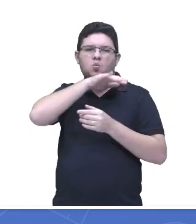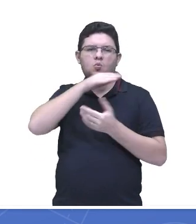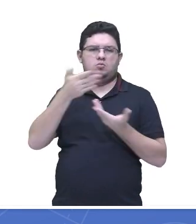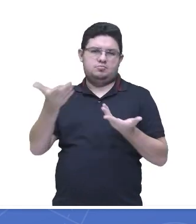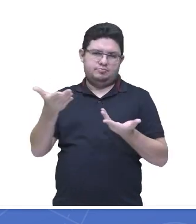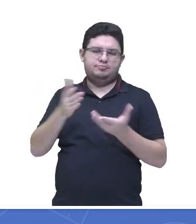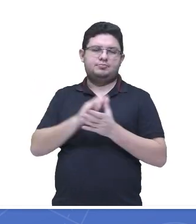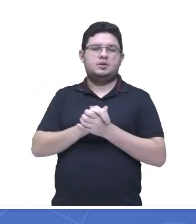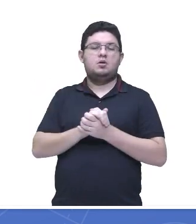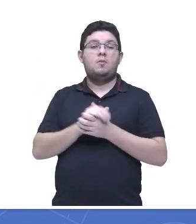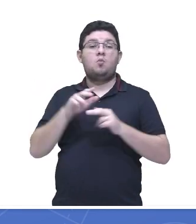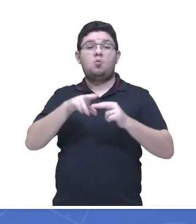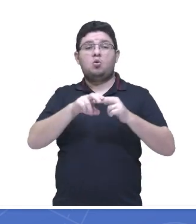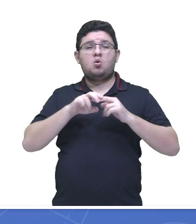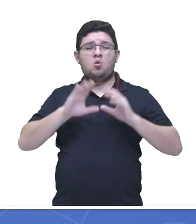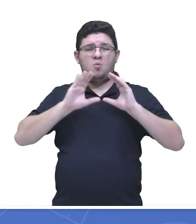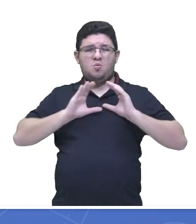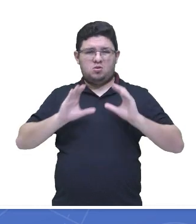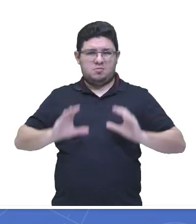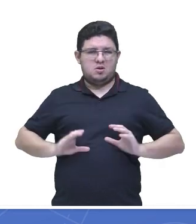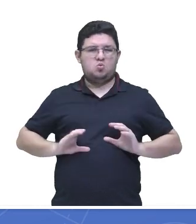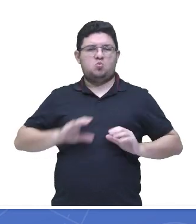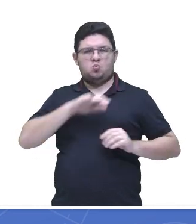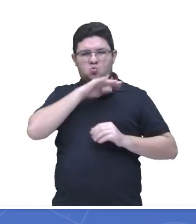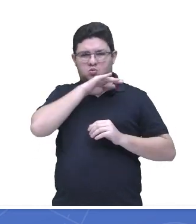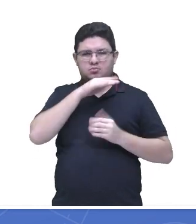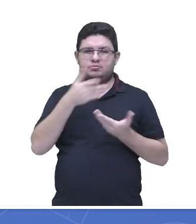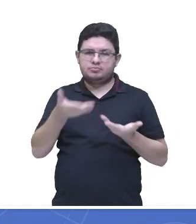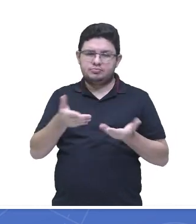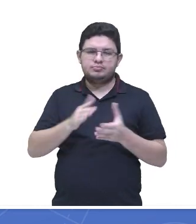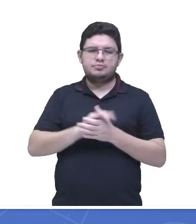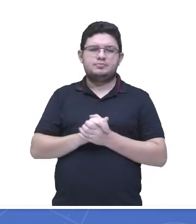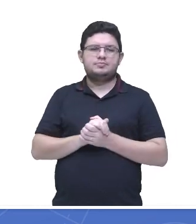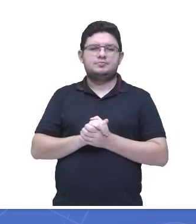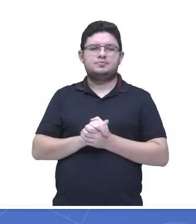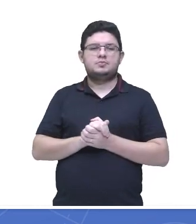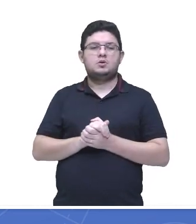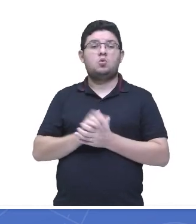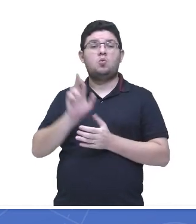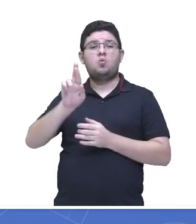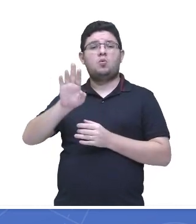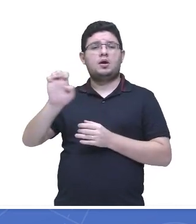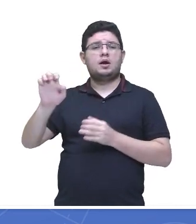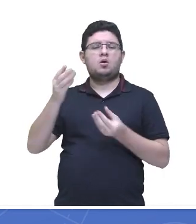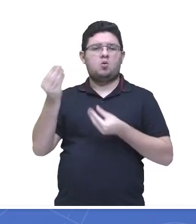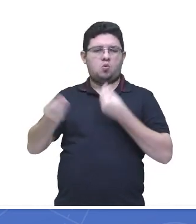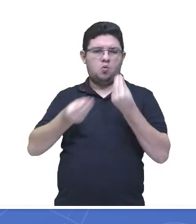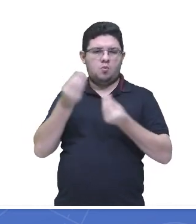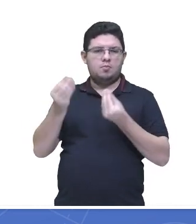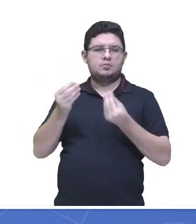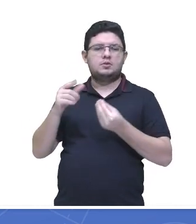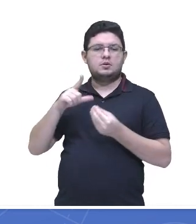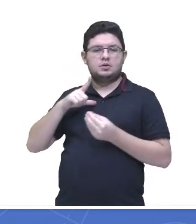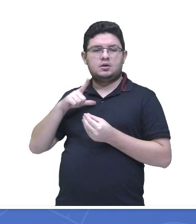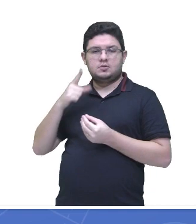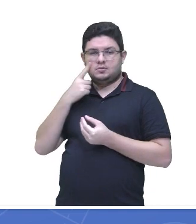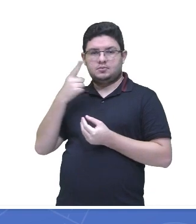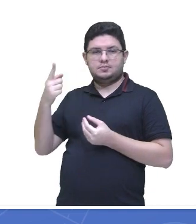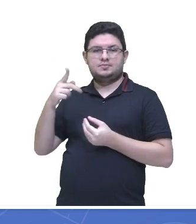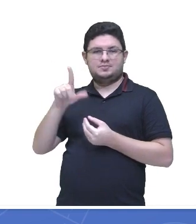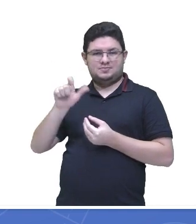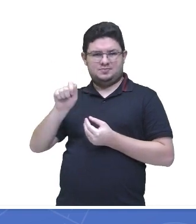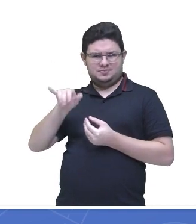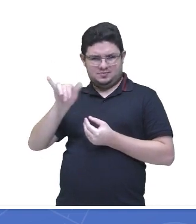mau comportamento. O que é fazer novamente, eu tenho o exemplo aqui do play, replay, que é